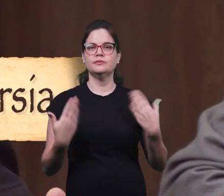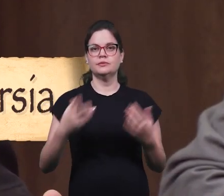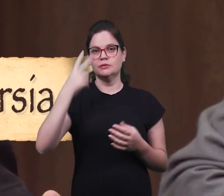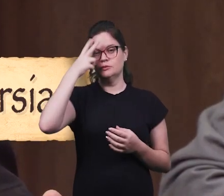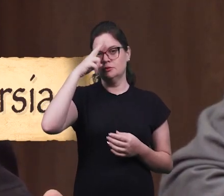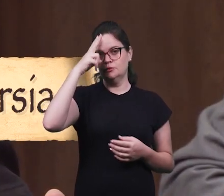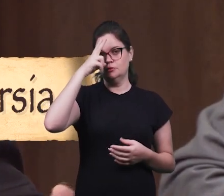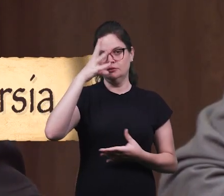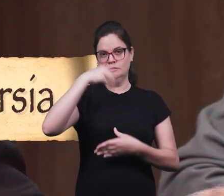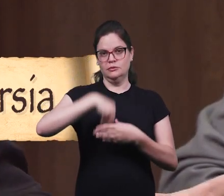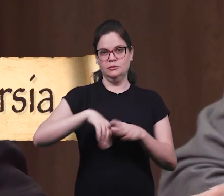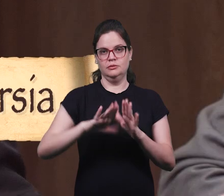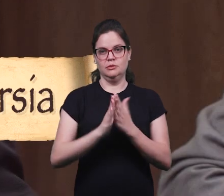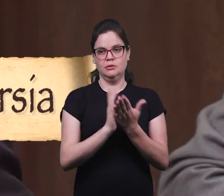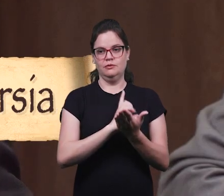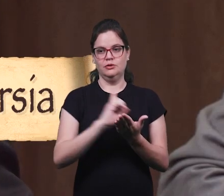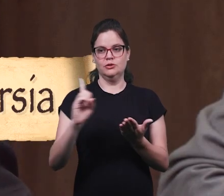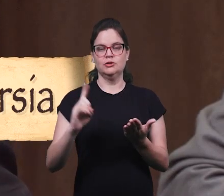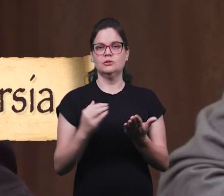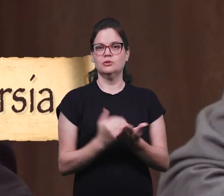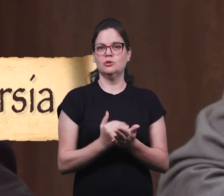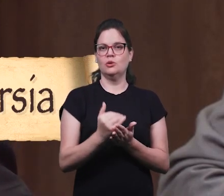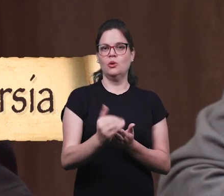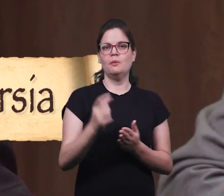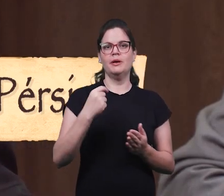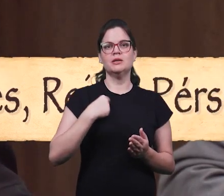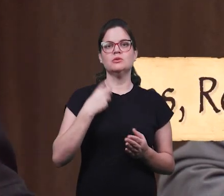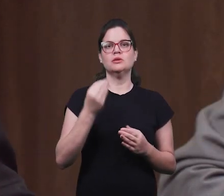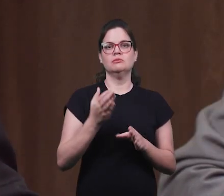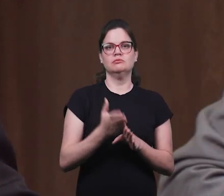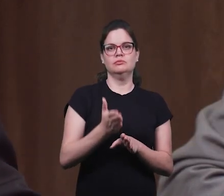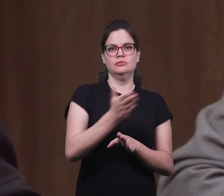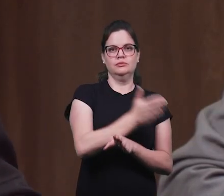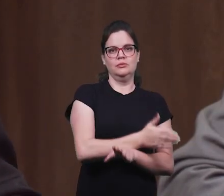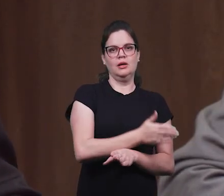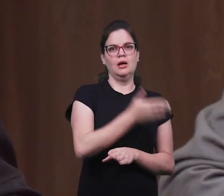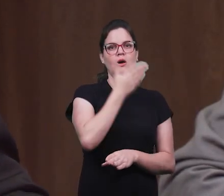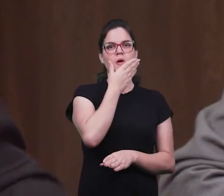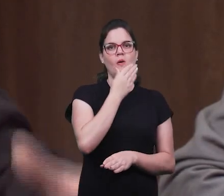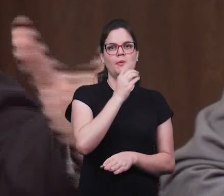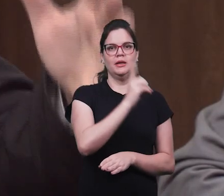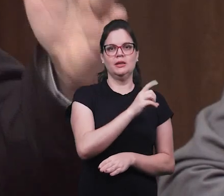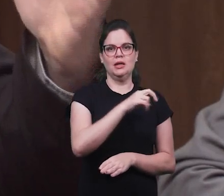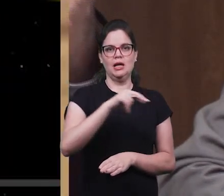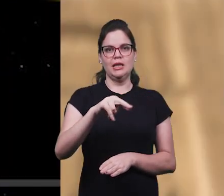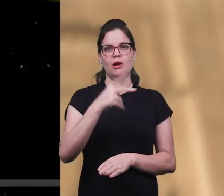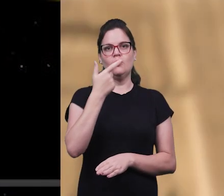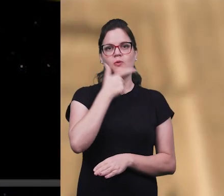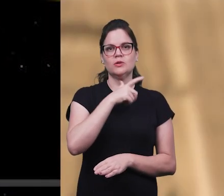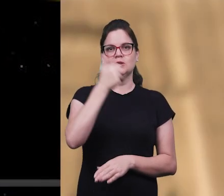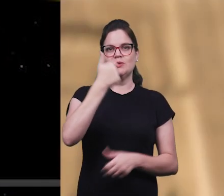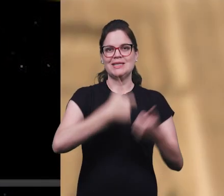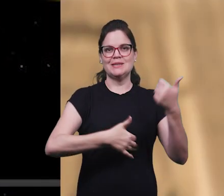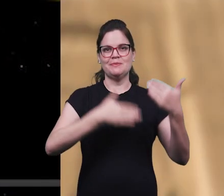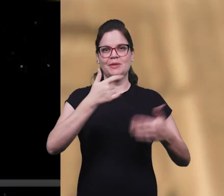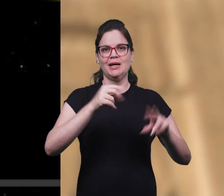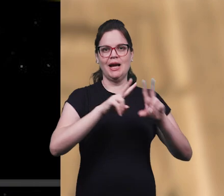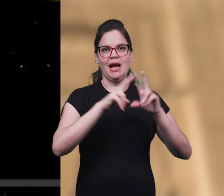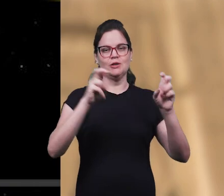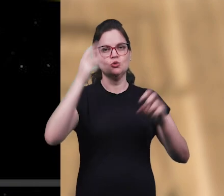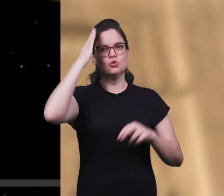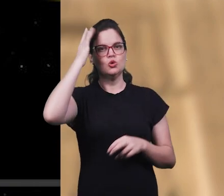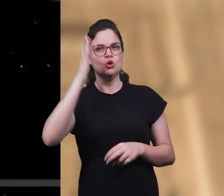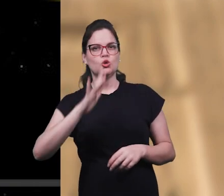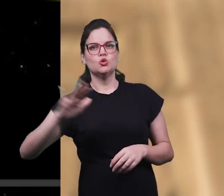está na Bíblia começa pelo sonho do rei que Daniel interpretou, aquele sonho